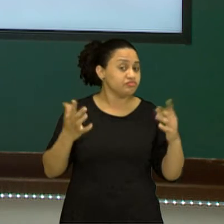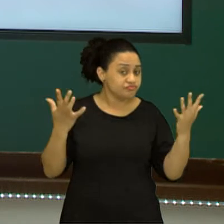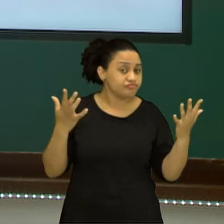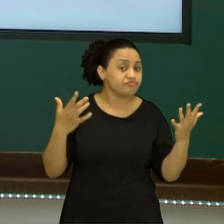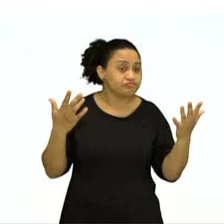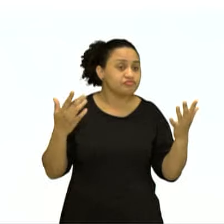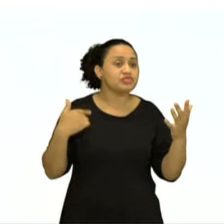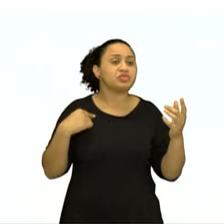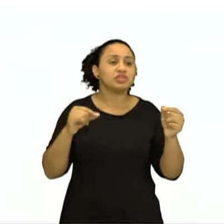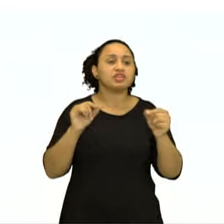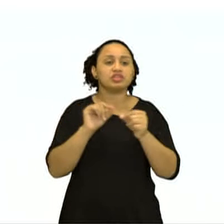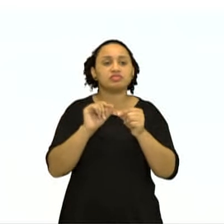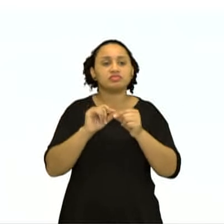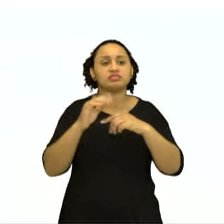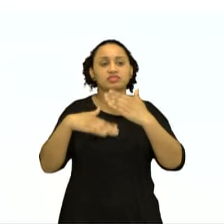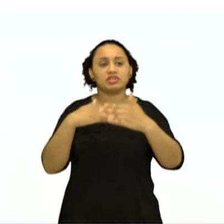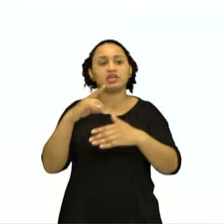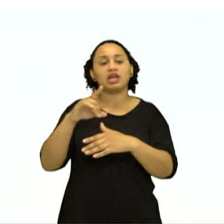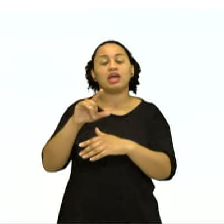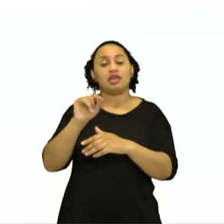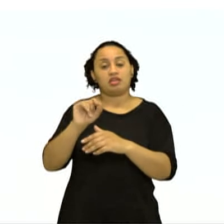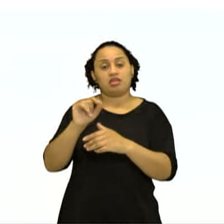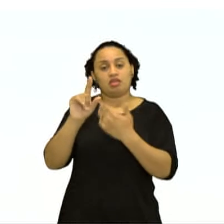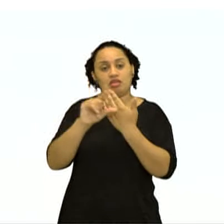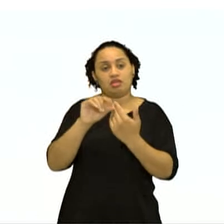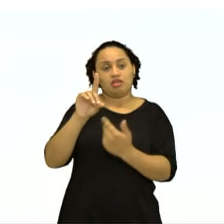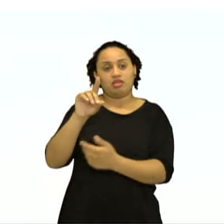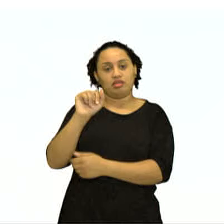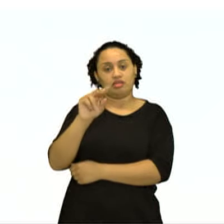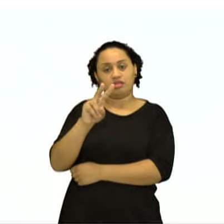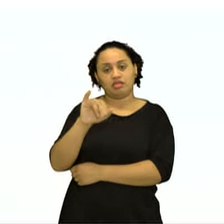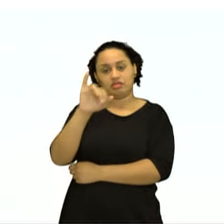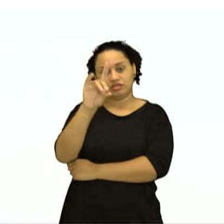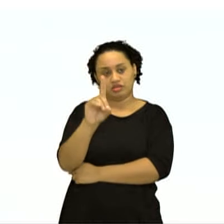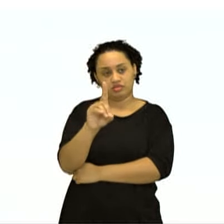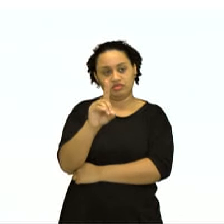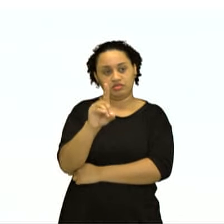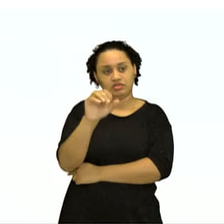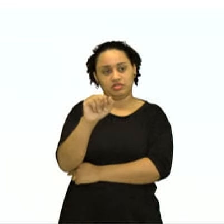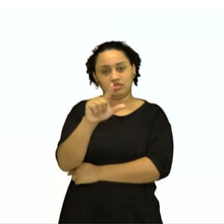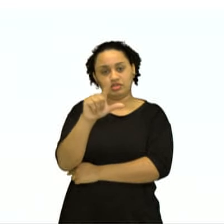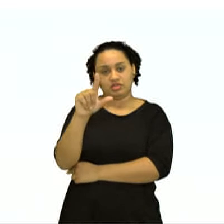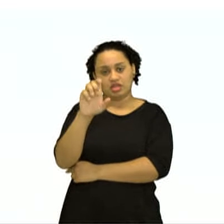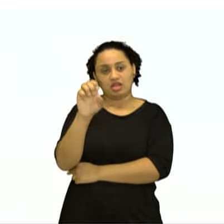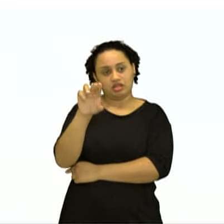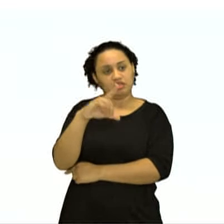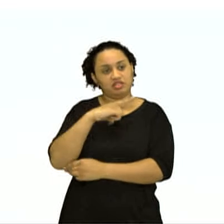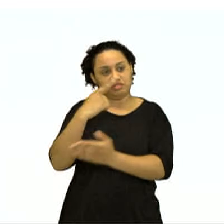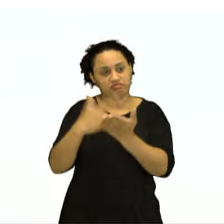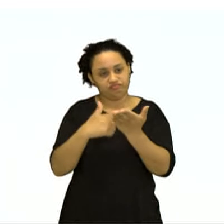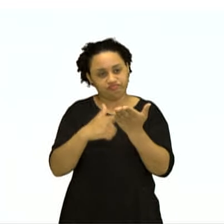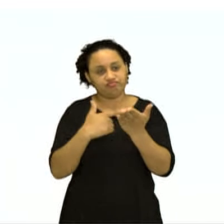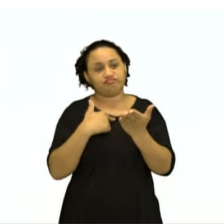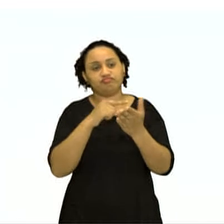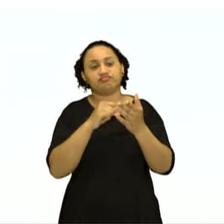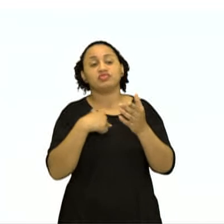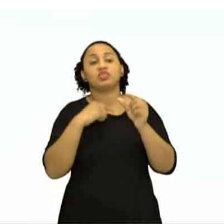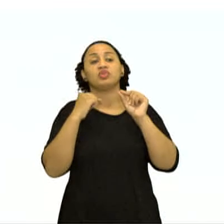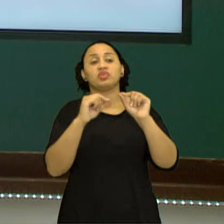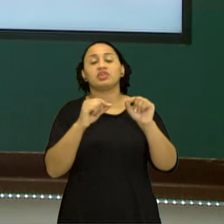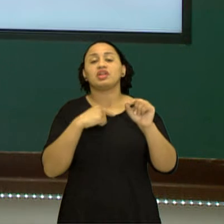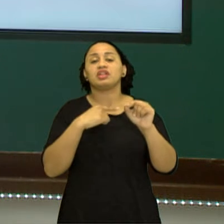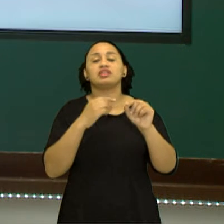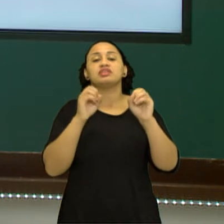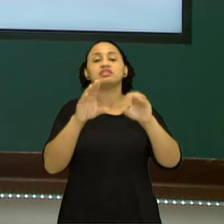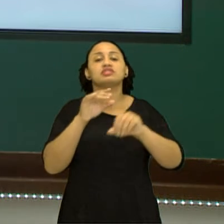acontecer foi desenvolvido por David Allen e ele traz aí, né, no seu livro Fazer Acontecer, uma